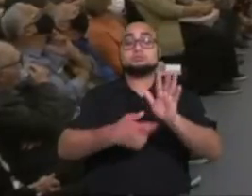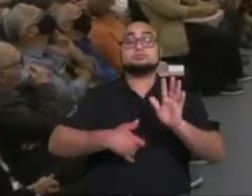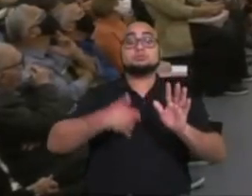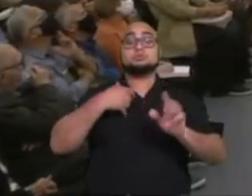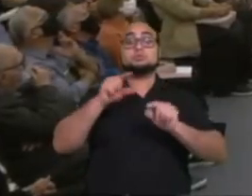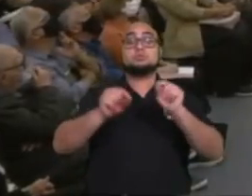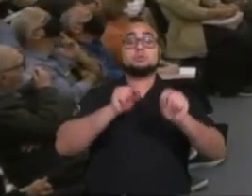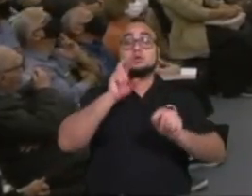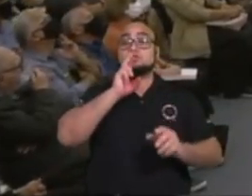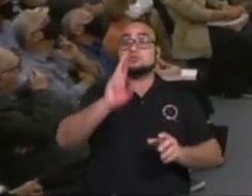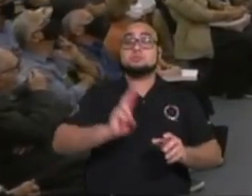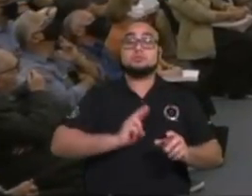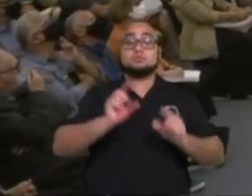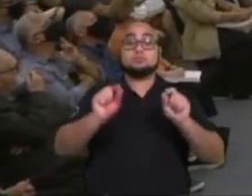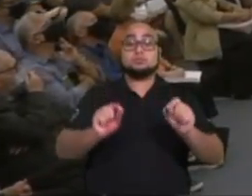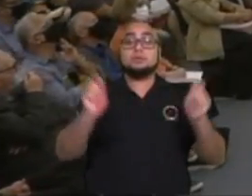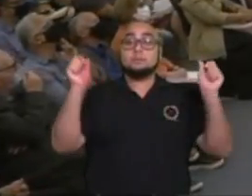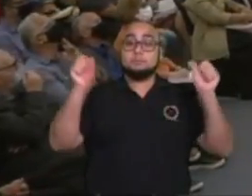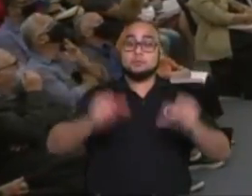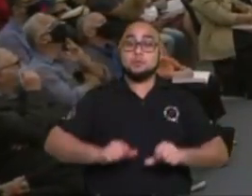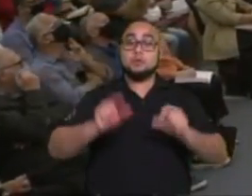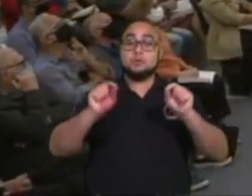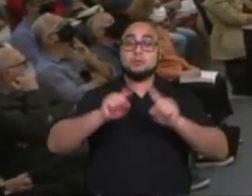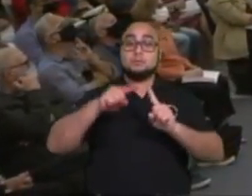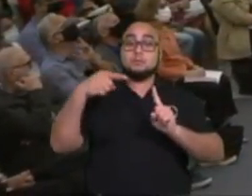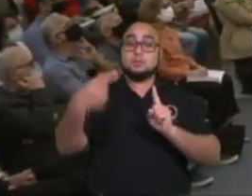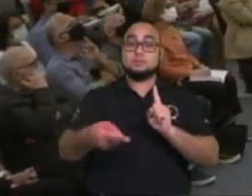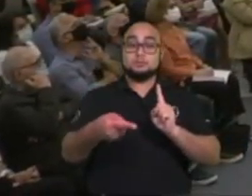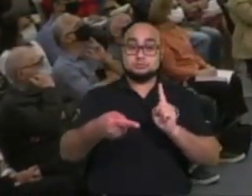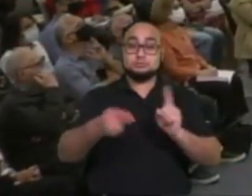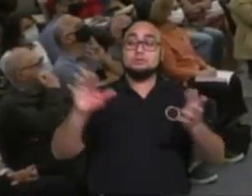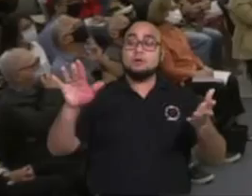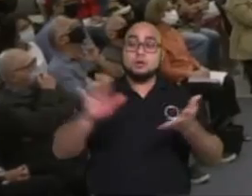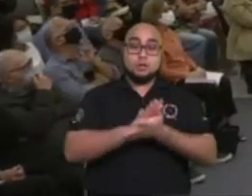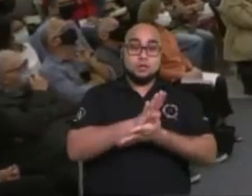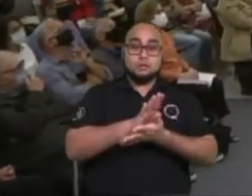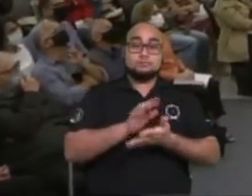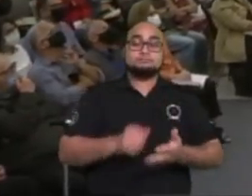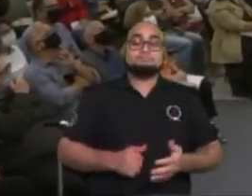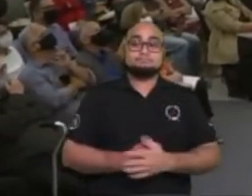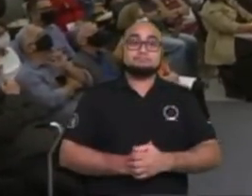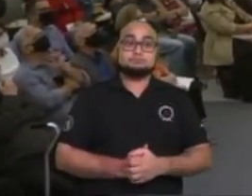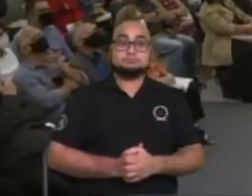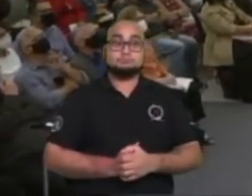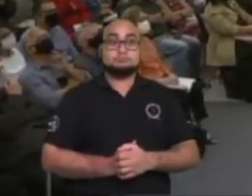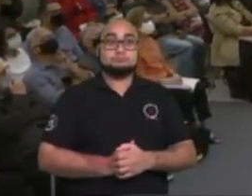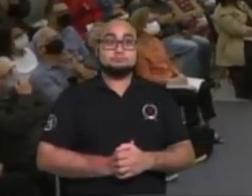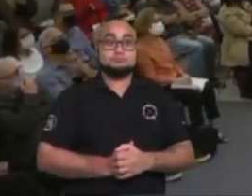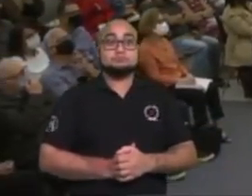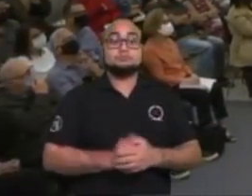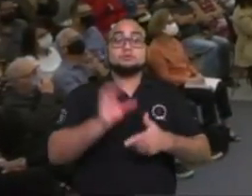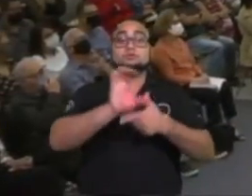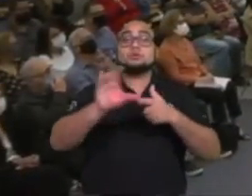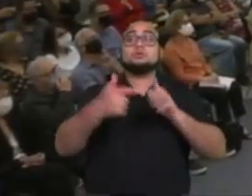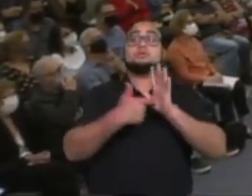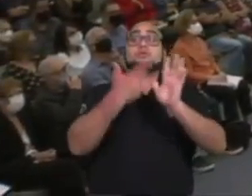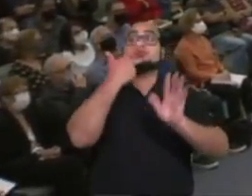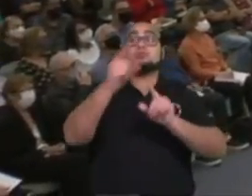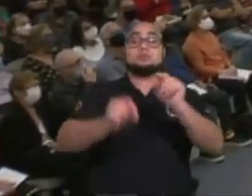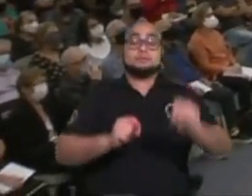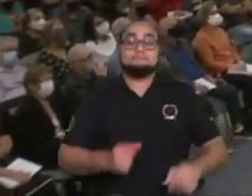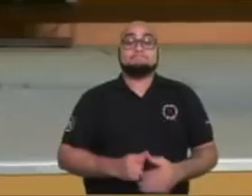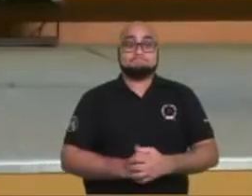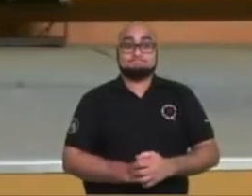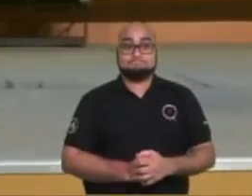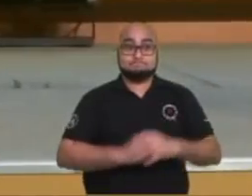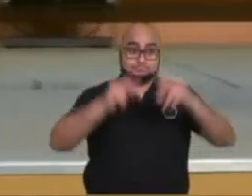ruína EA altivez de espírito a queda segunda Coríntios Capítulo 10 Versículo 17 18 assim aquele que